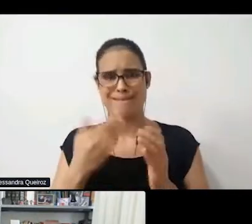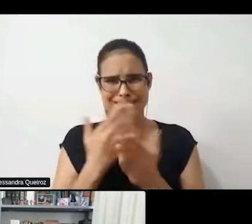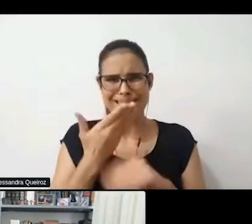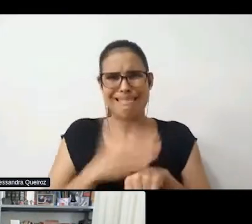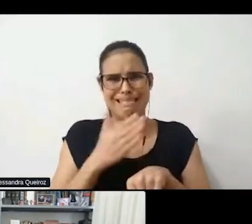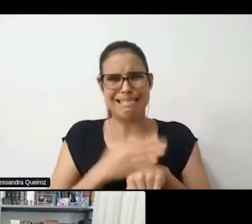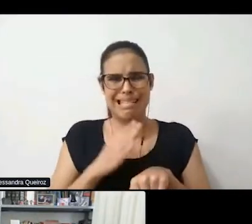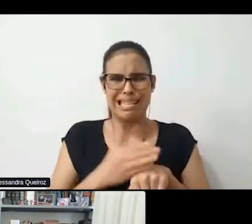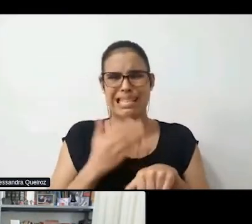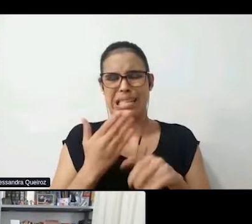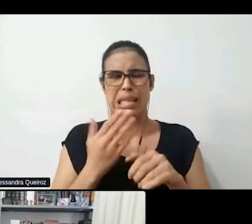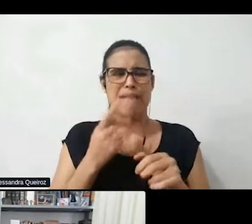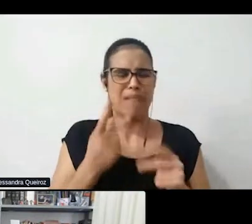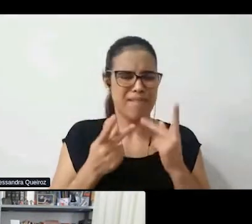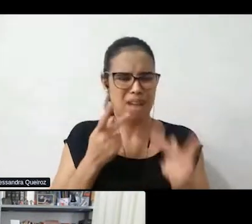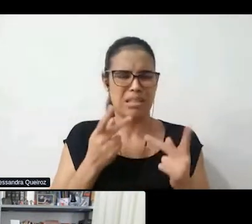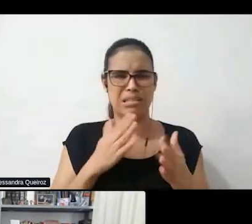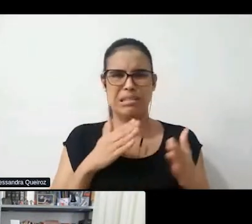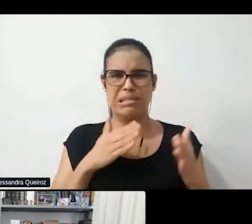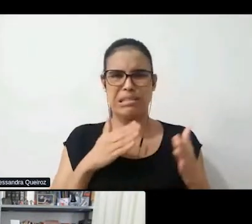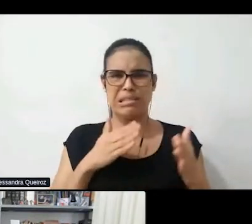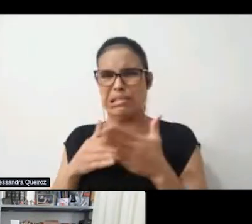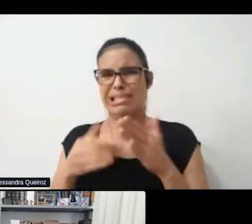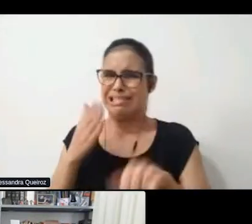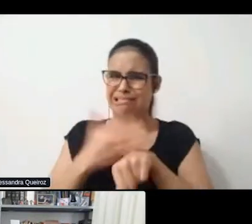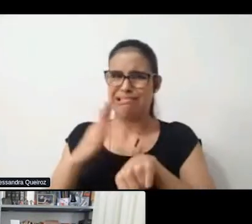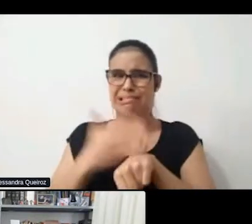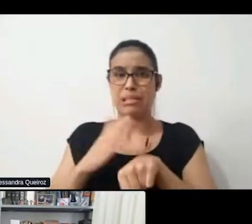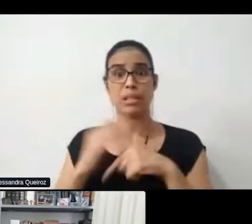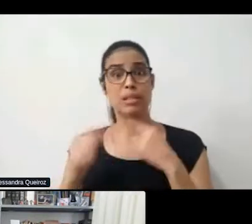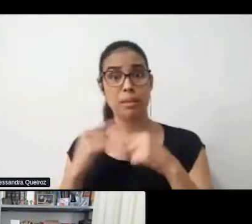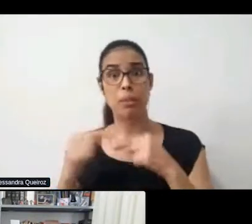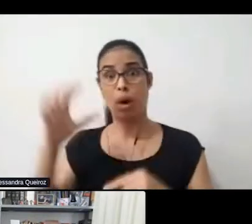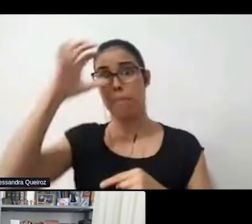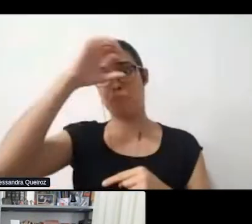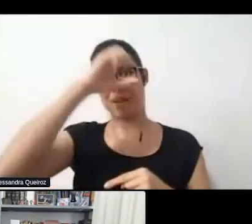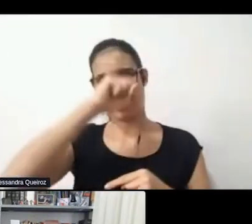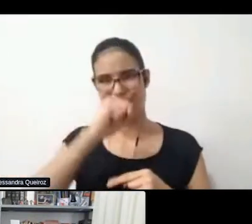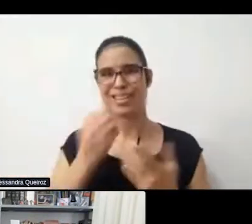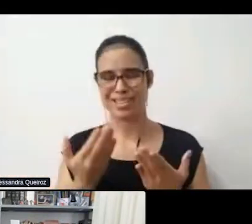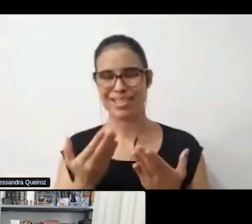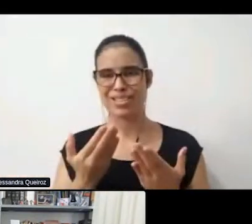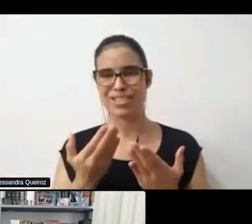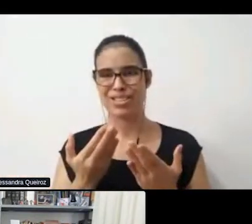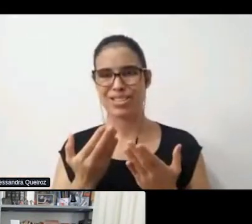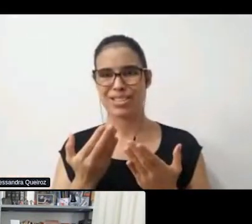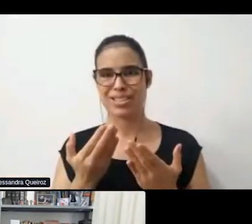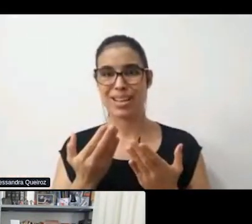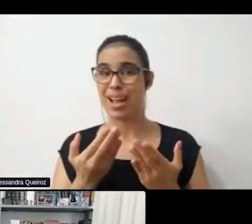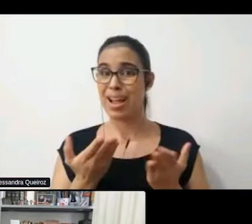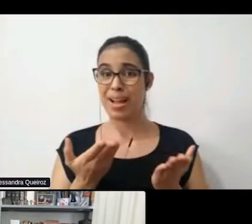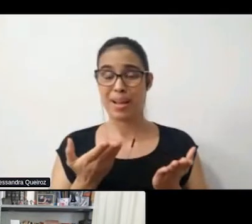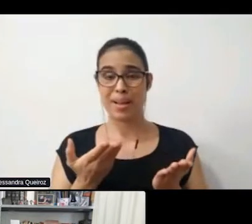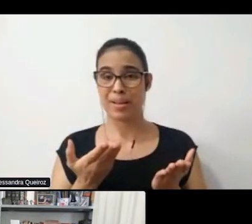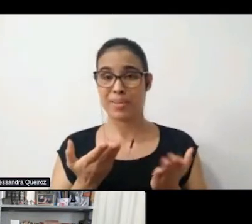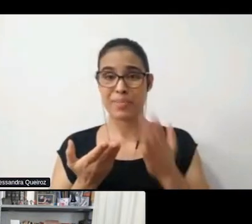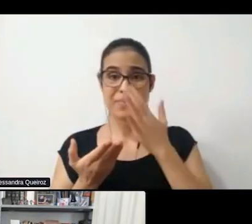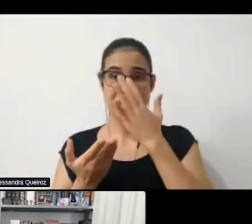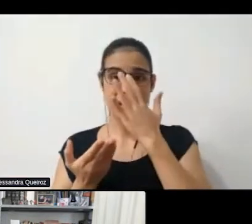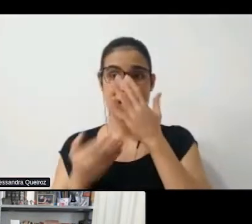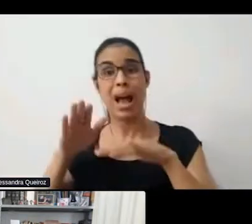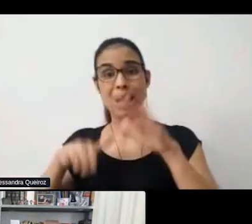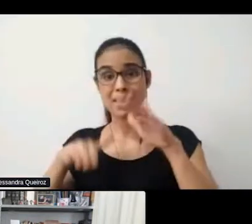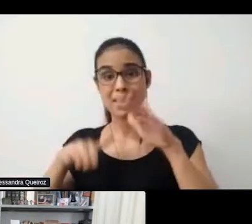de aprendizado, vai ter que apanhar muito, então a demanda da pessoa, às vezes, demora mais